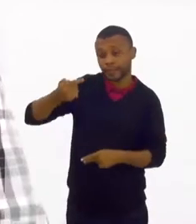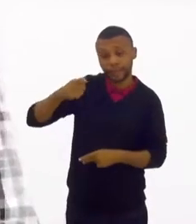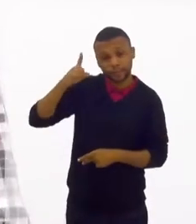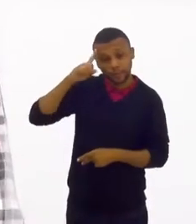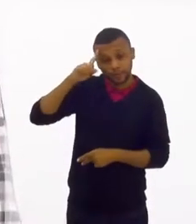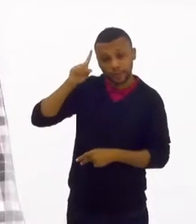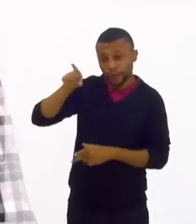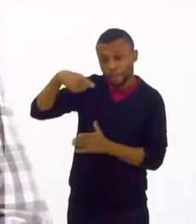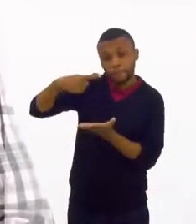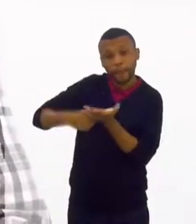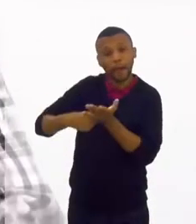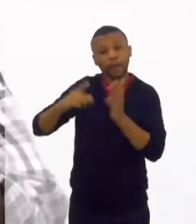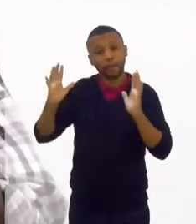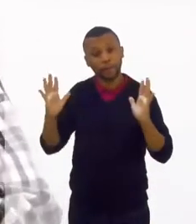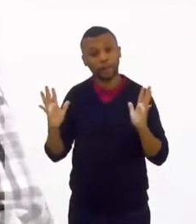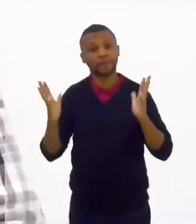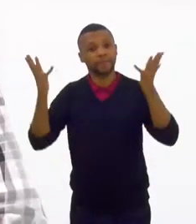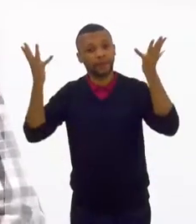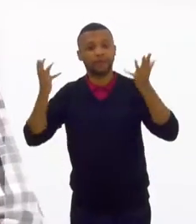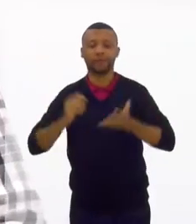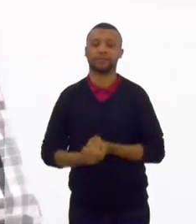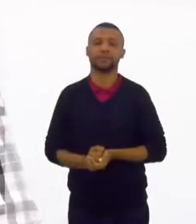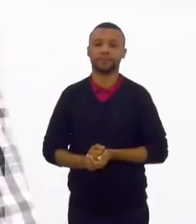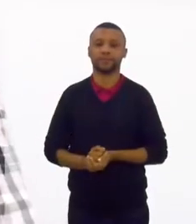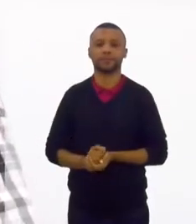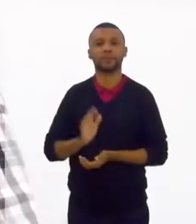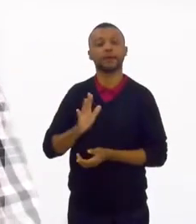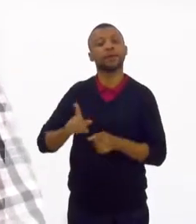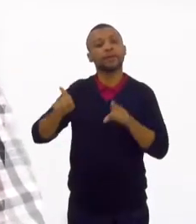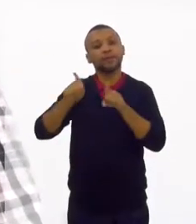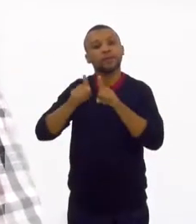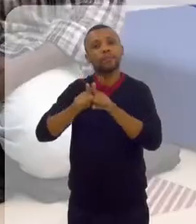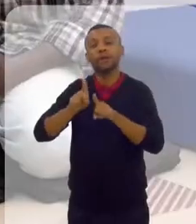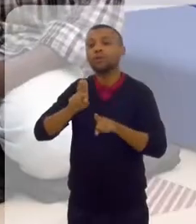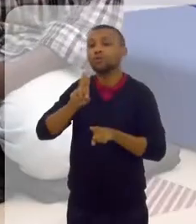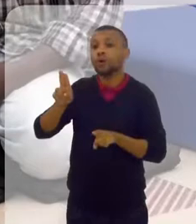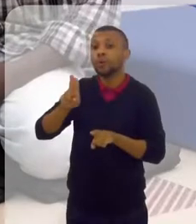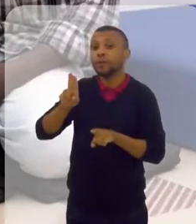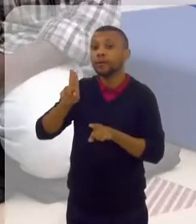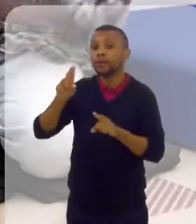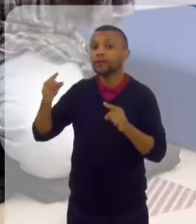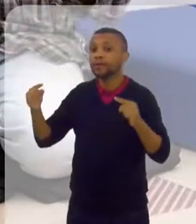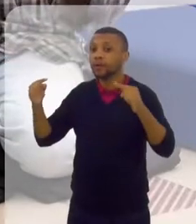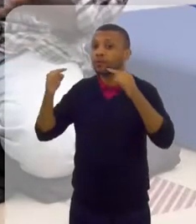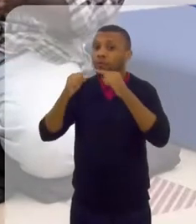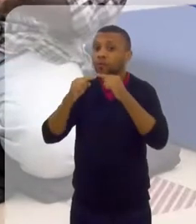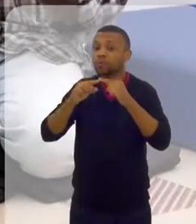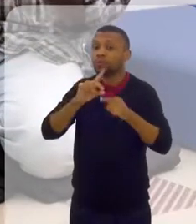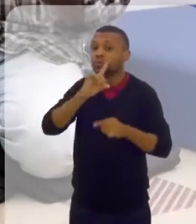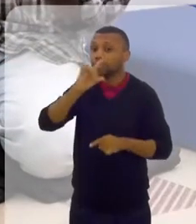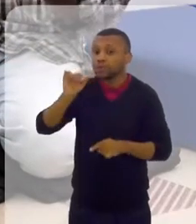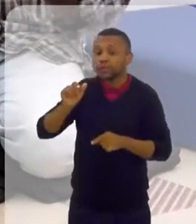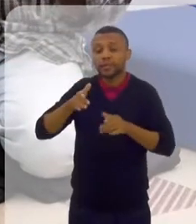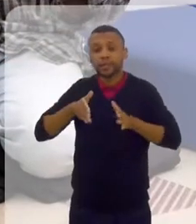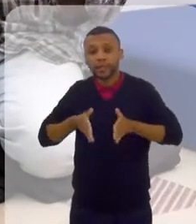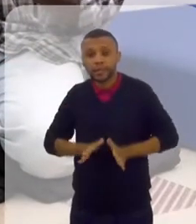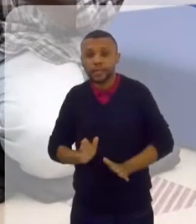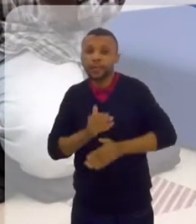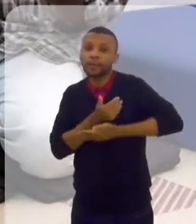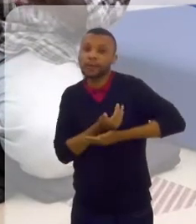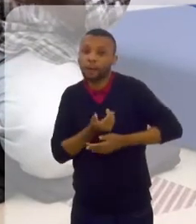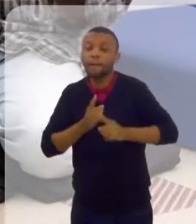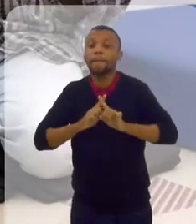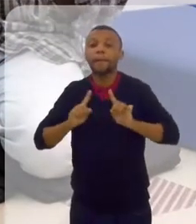dia para fazer a festa, mas pode dar o nome no dia que ele nasceu, Certo. divulgar o nome, mas de